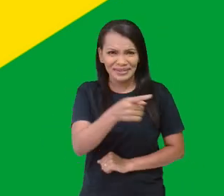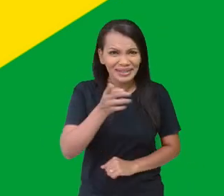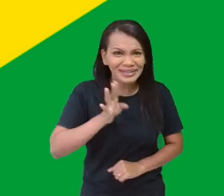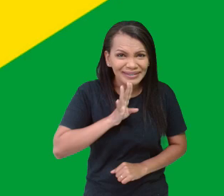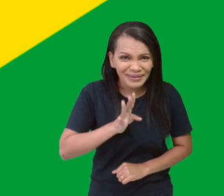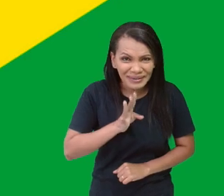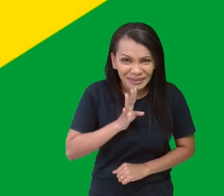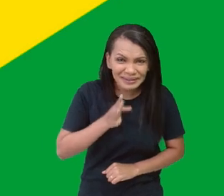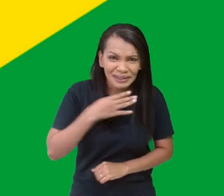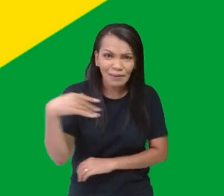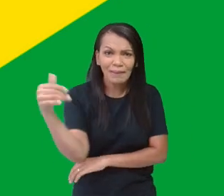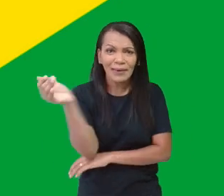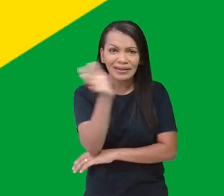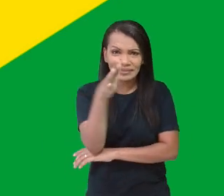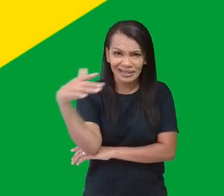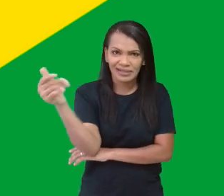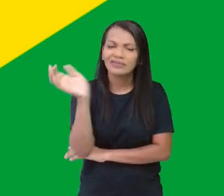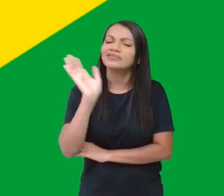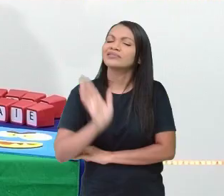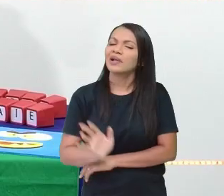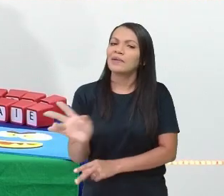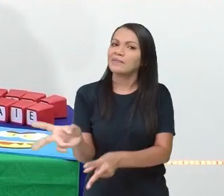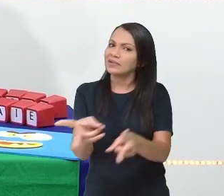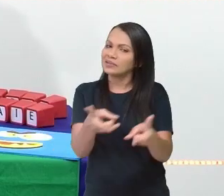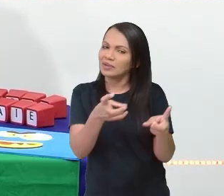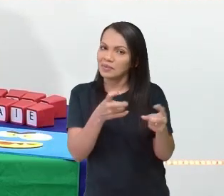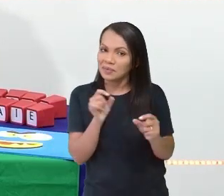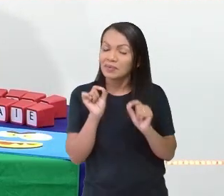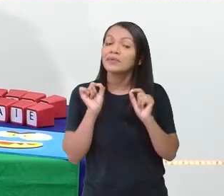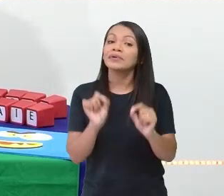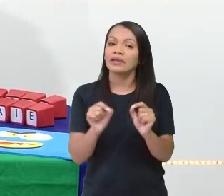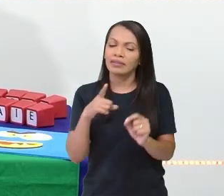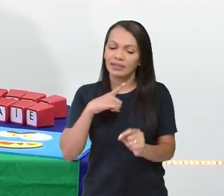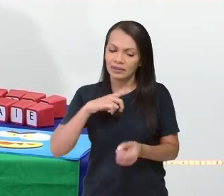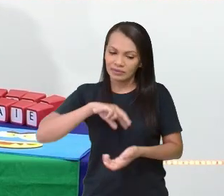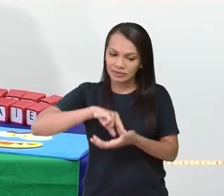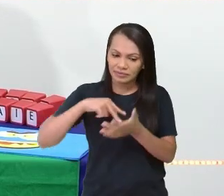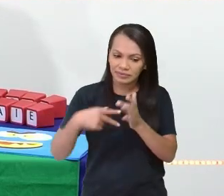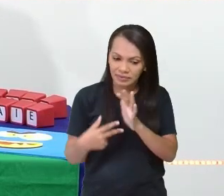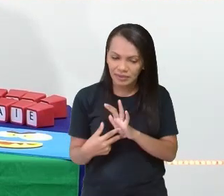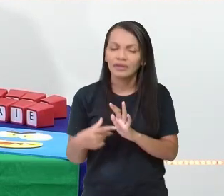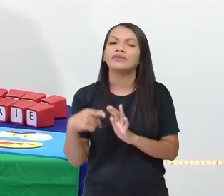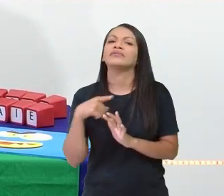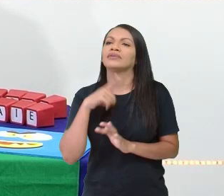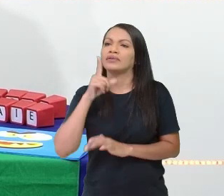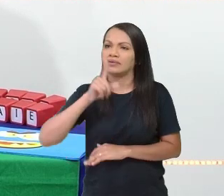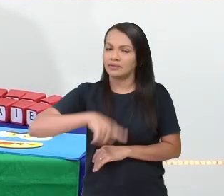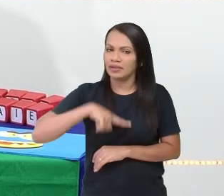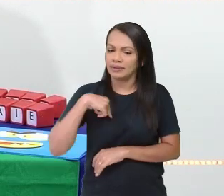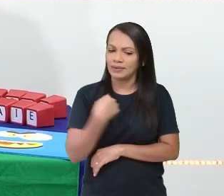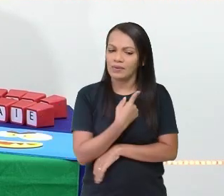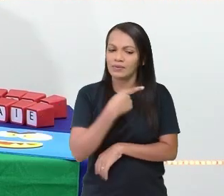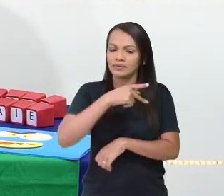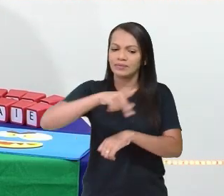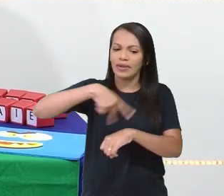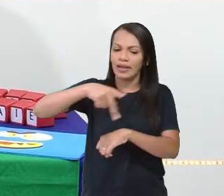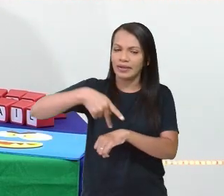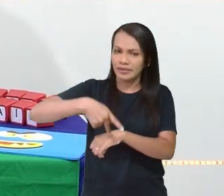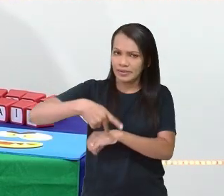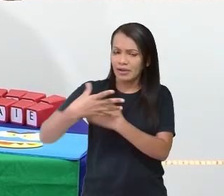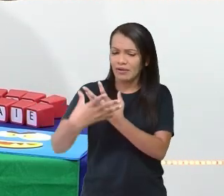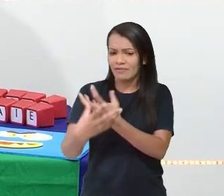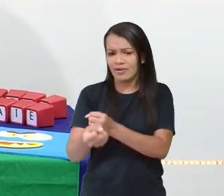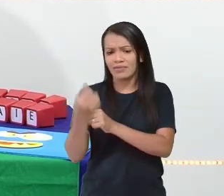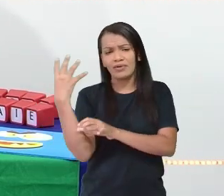nossa bandeira. E já percebemos que ela tem um significado, é um símbolo, né, do nosso país. E a gente